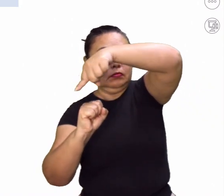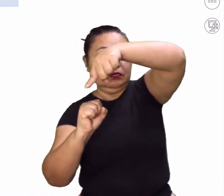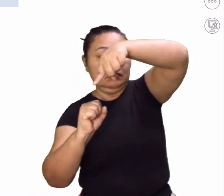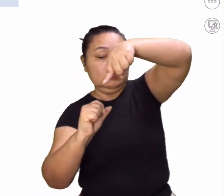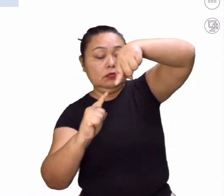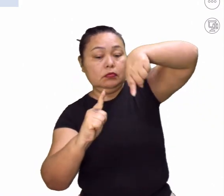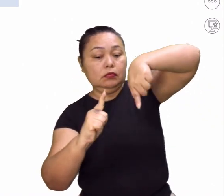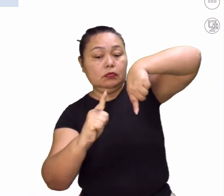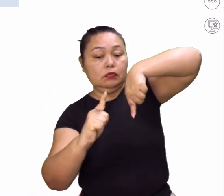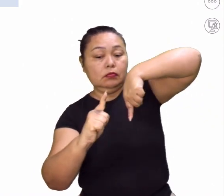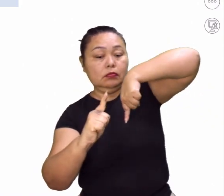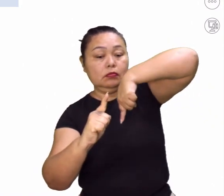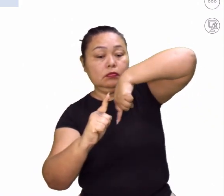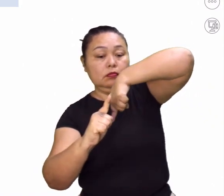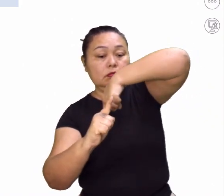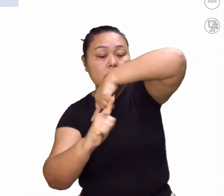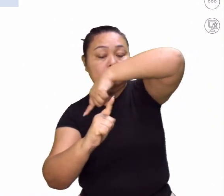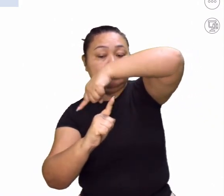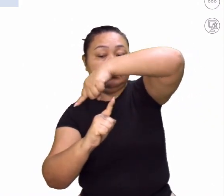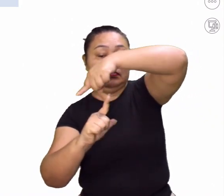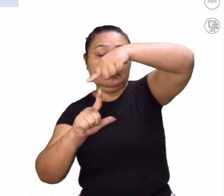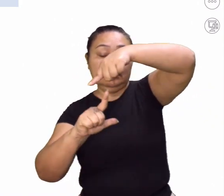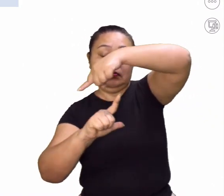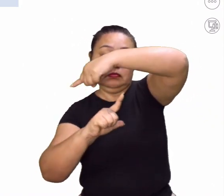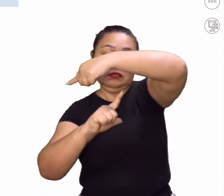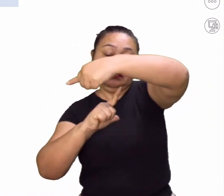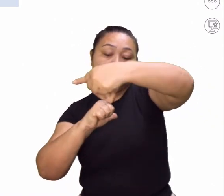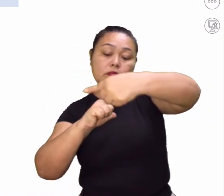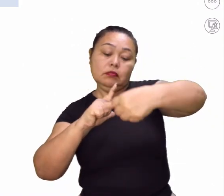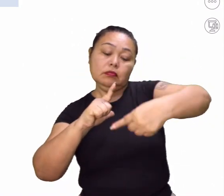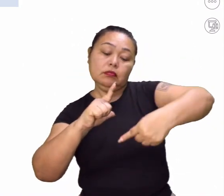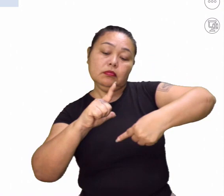uma órbita em forma de elipse.